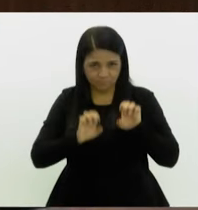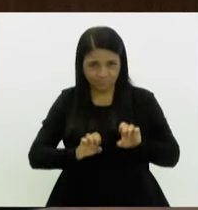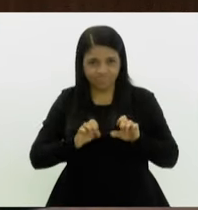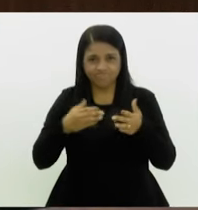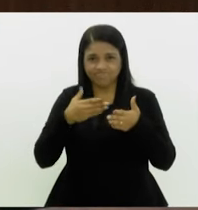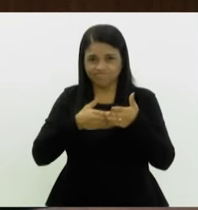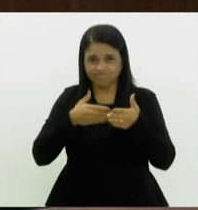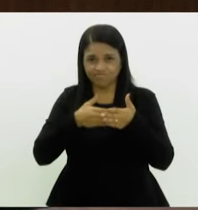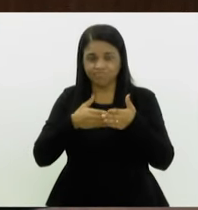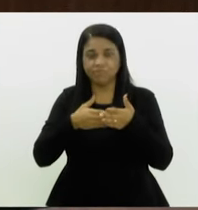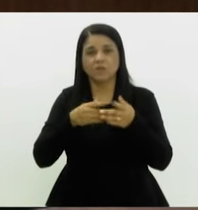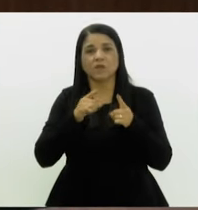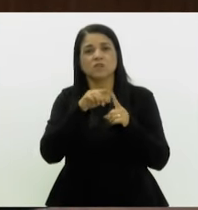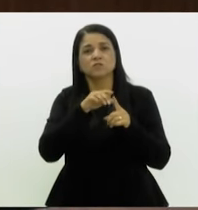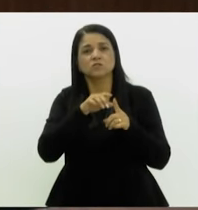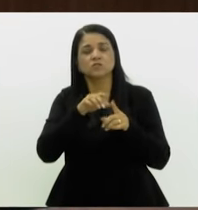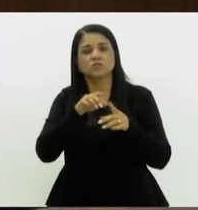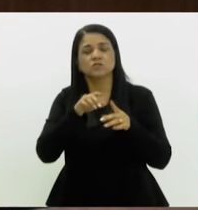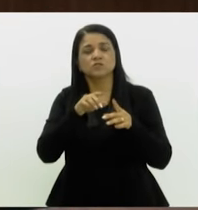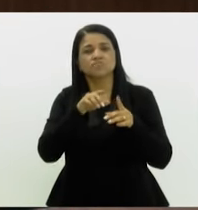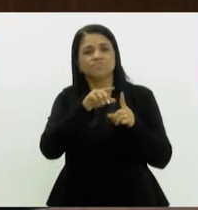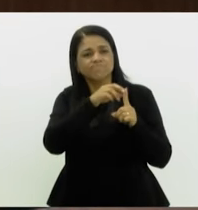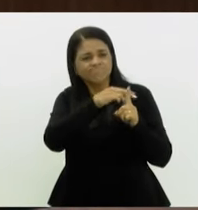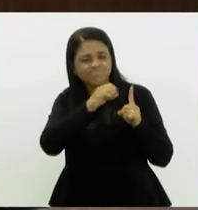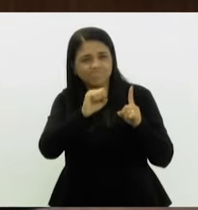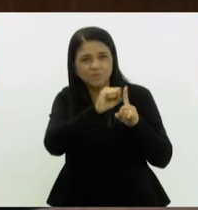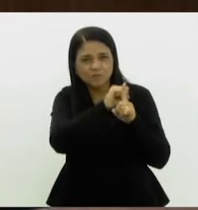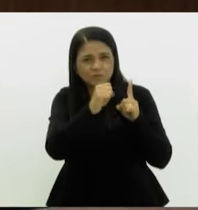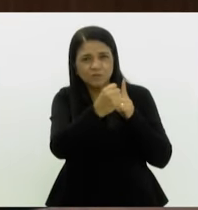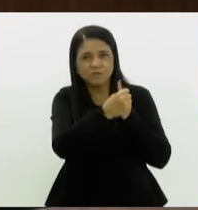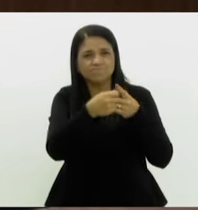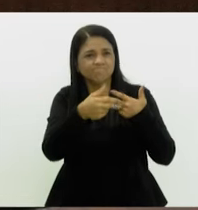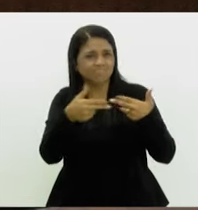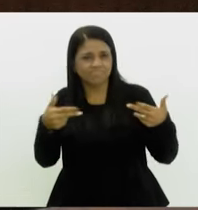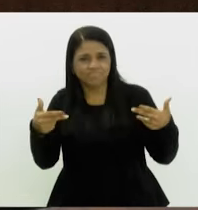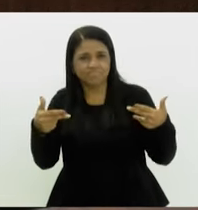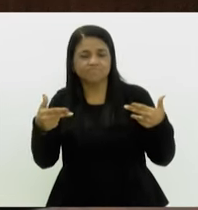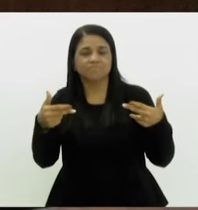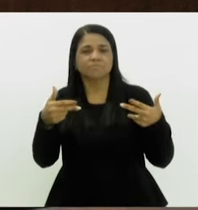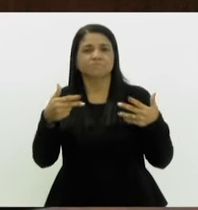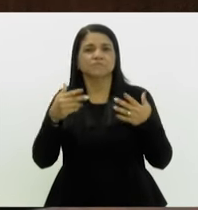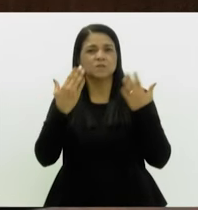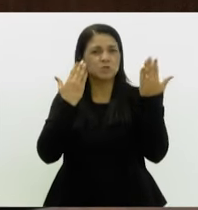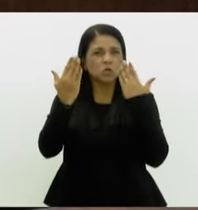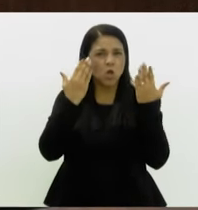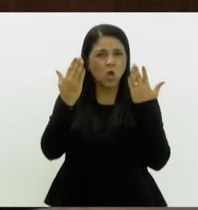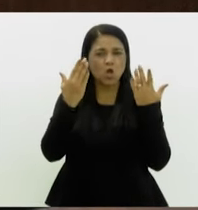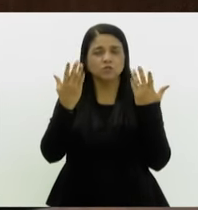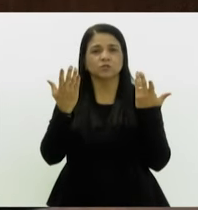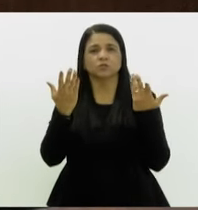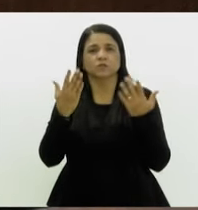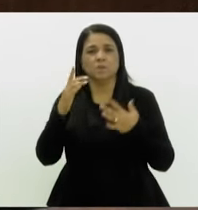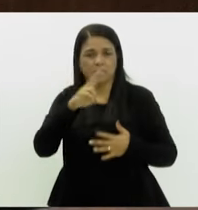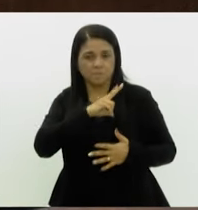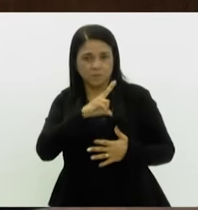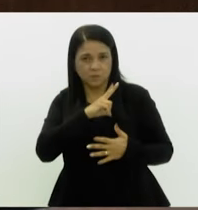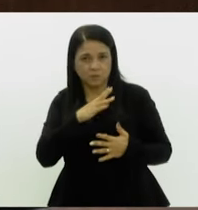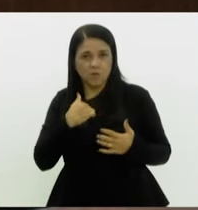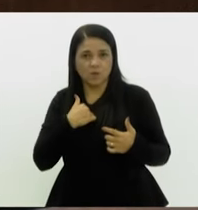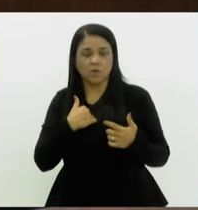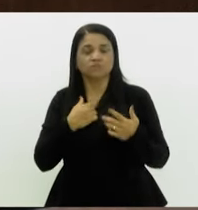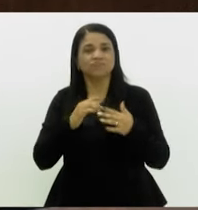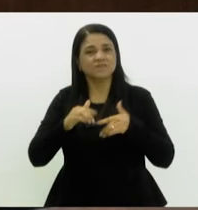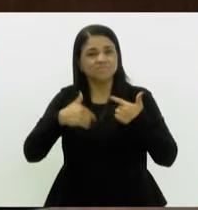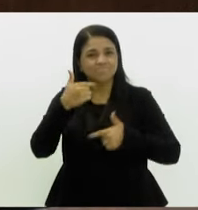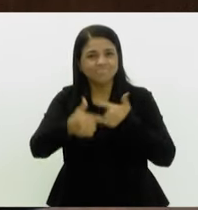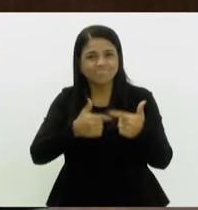fatores socioambientais, psicológicos e pessoais; 3. A limitação no desempenho de